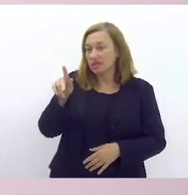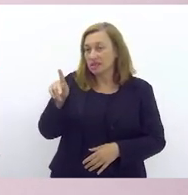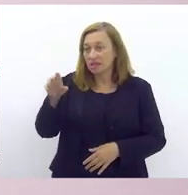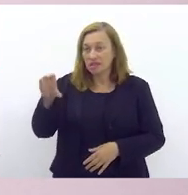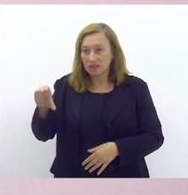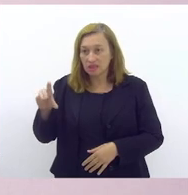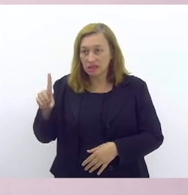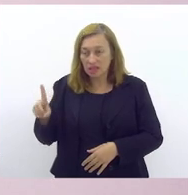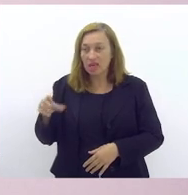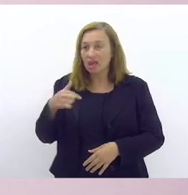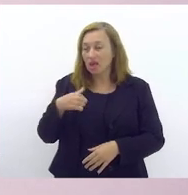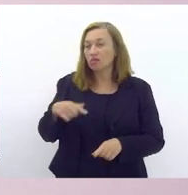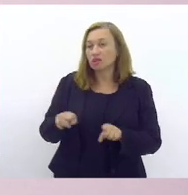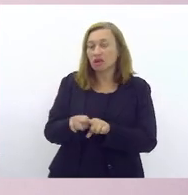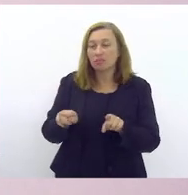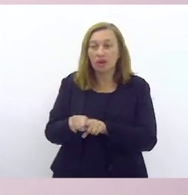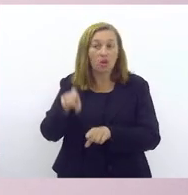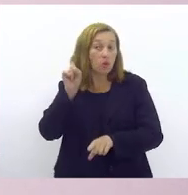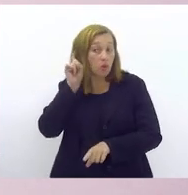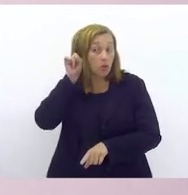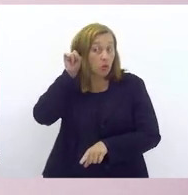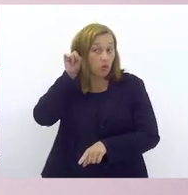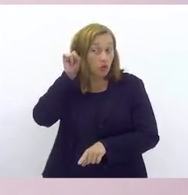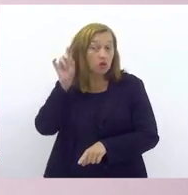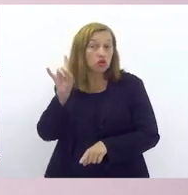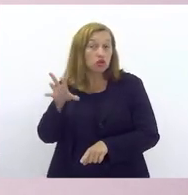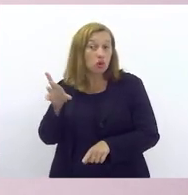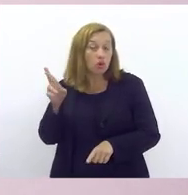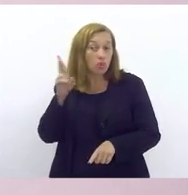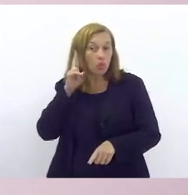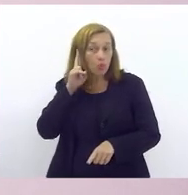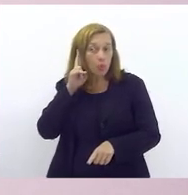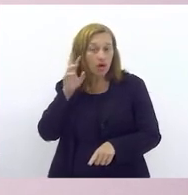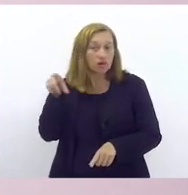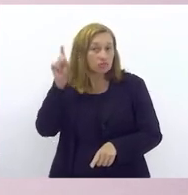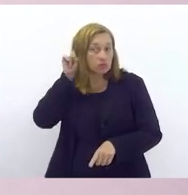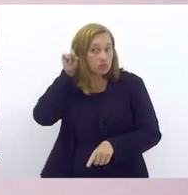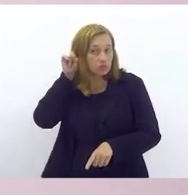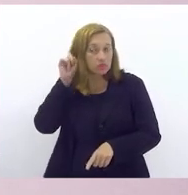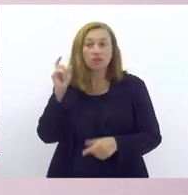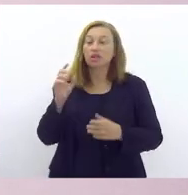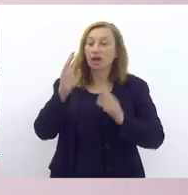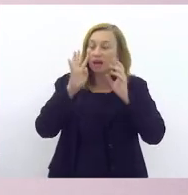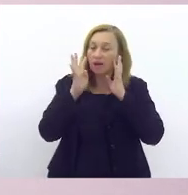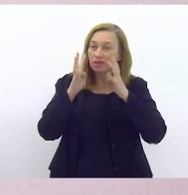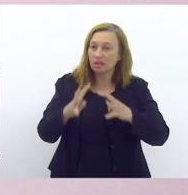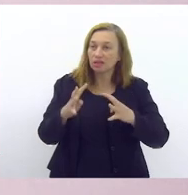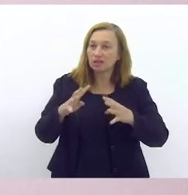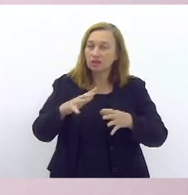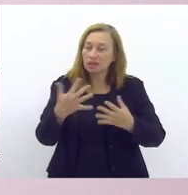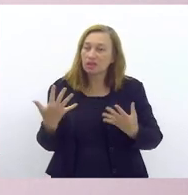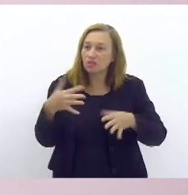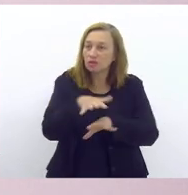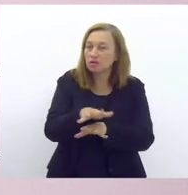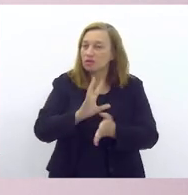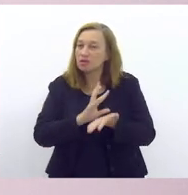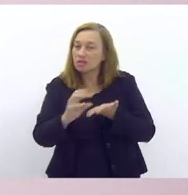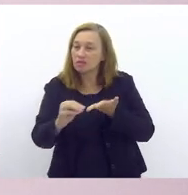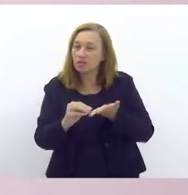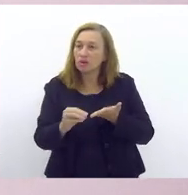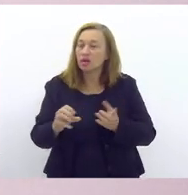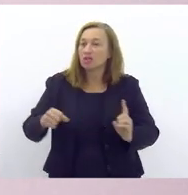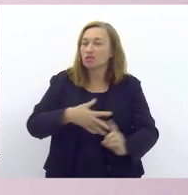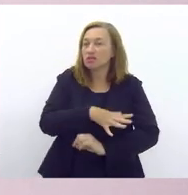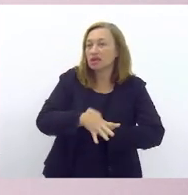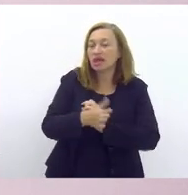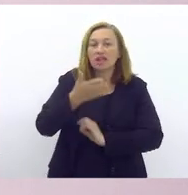só ouço com próteses auditivas, e a gente está muito atenta a essa pauta da inclusão. Não se fala em uma sociedade